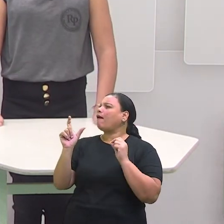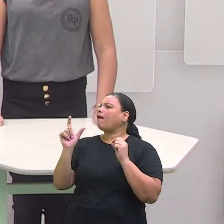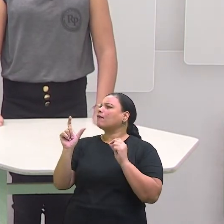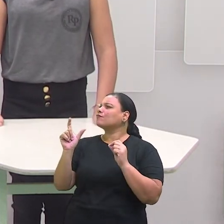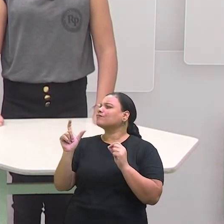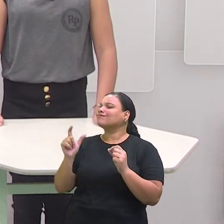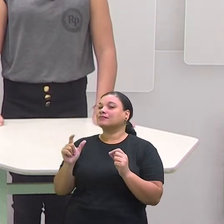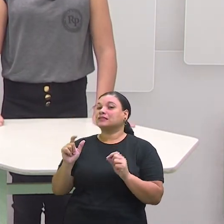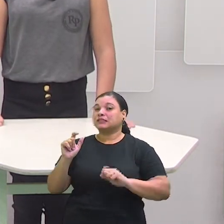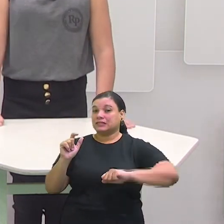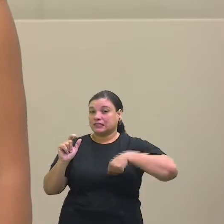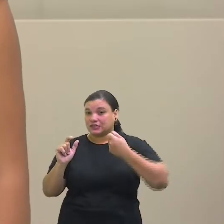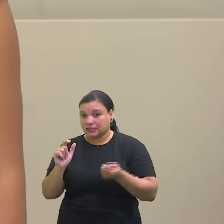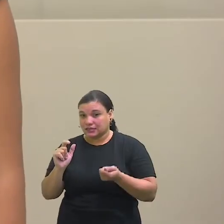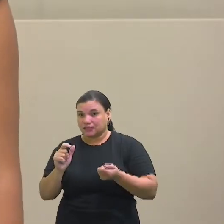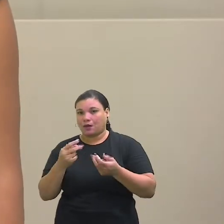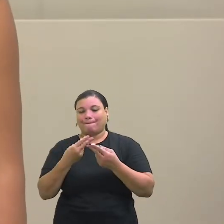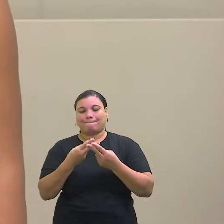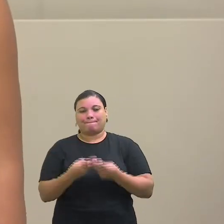impaciente.